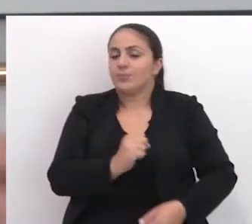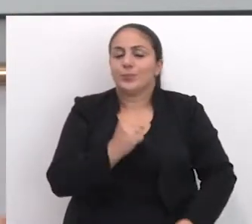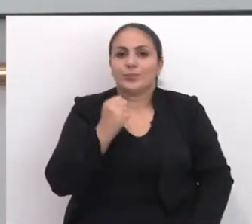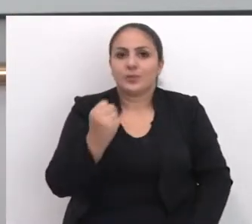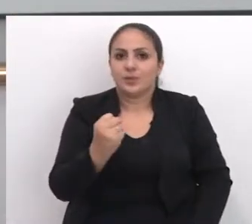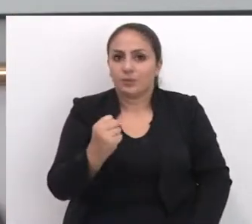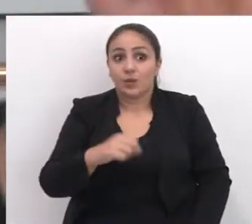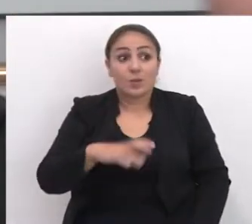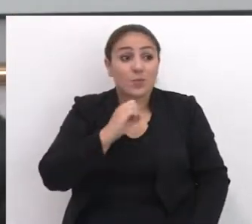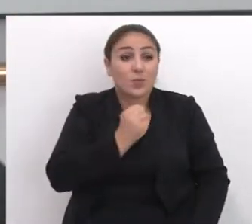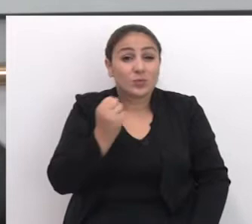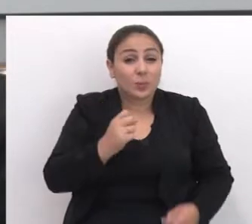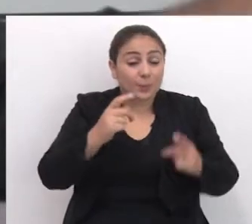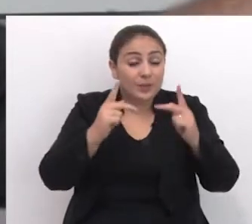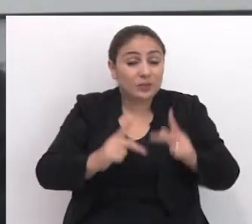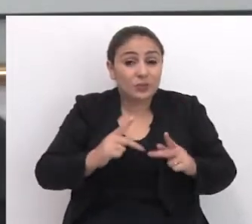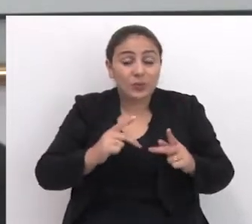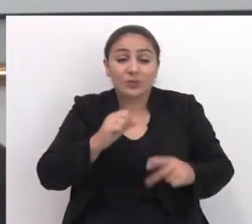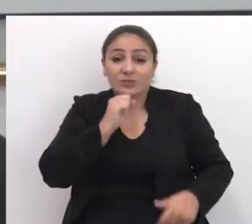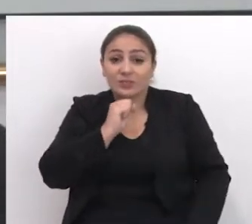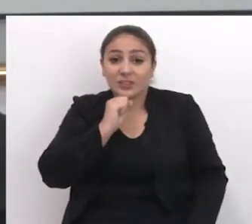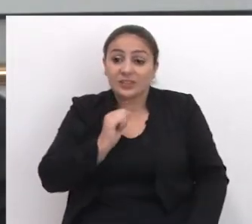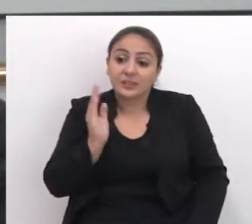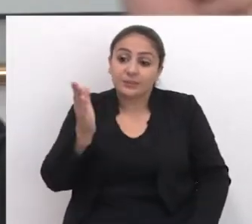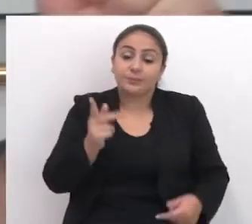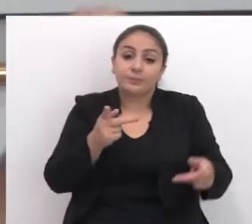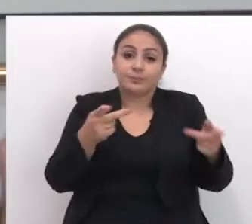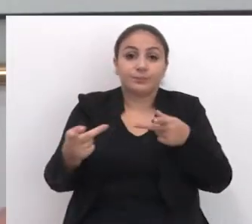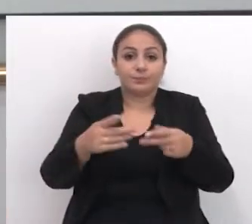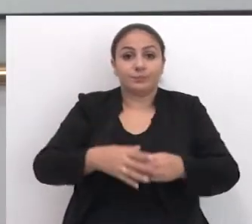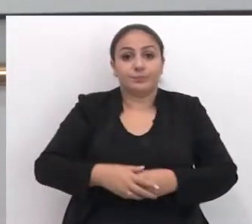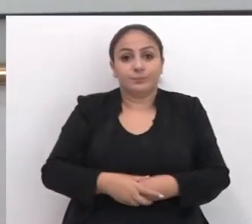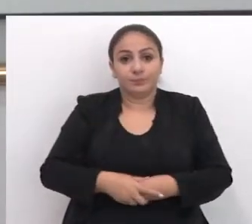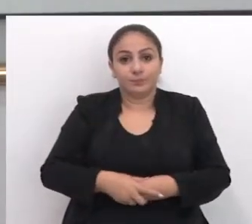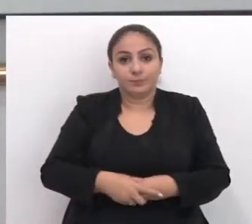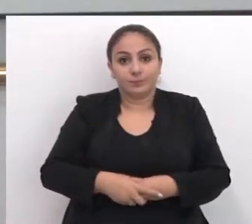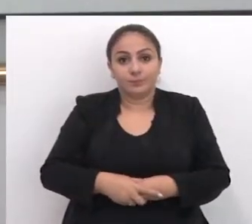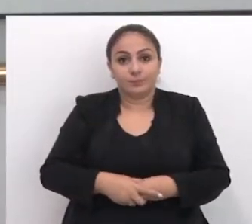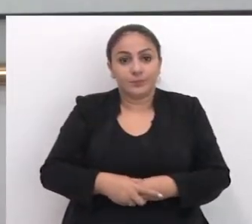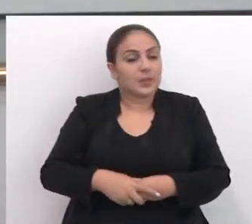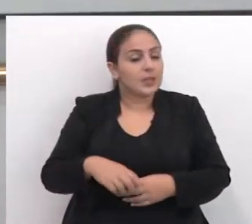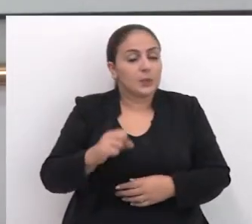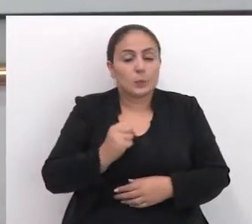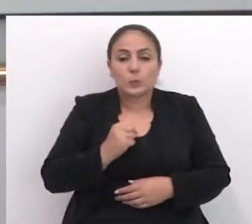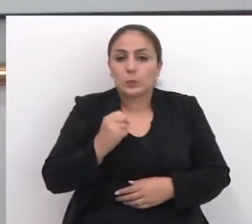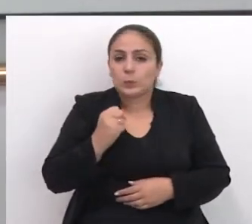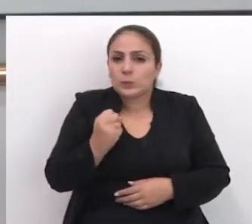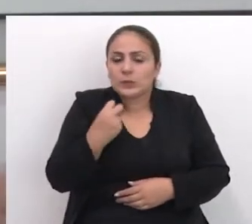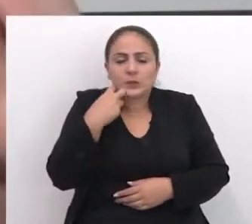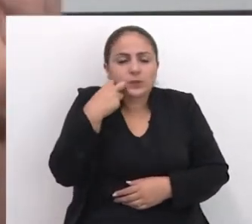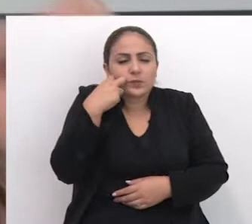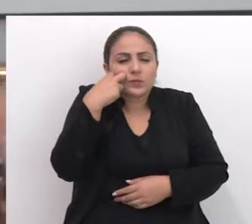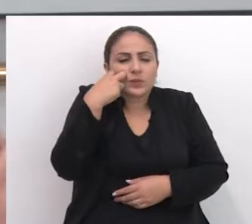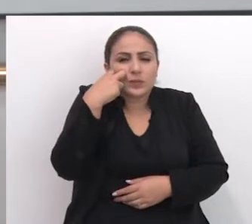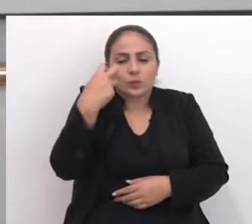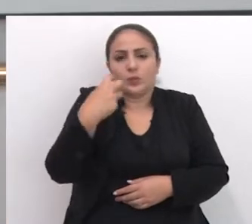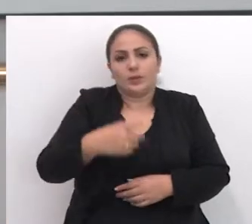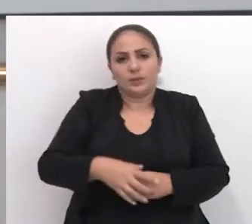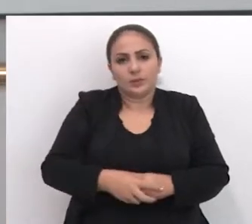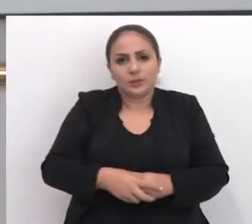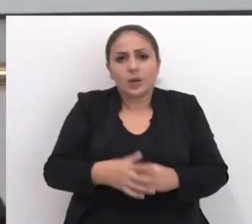de idade ir visitar pessoas da sua família que lá estão sepultados. É impossível, é uma